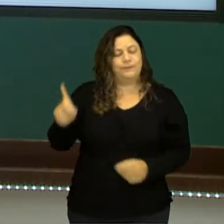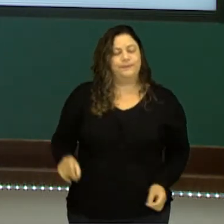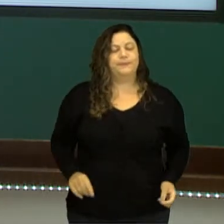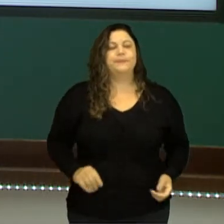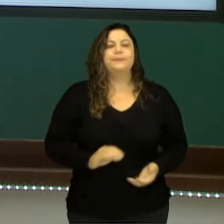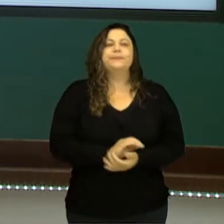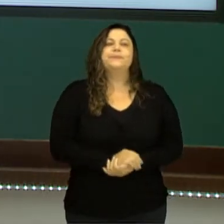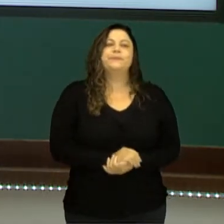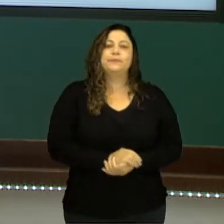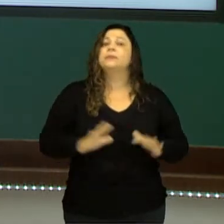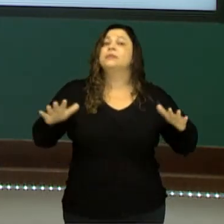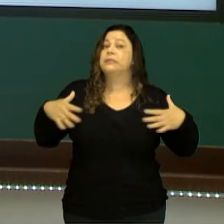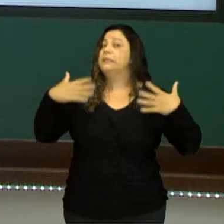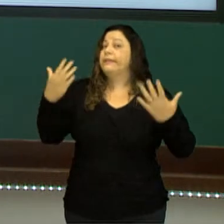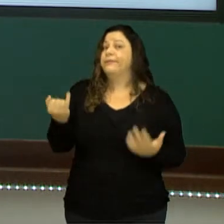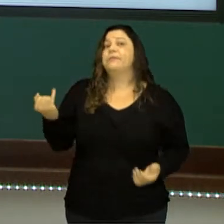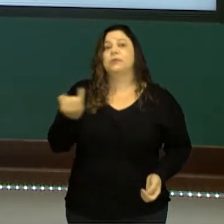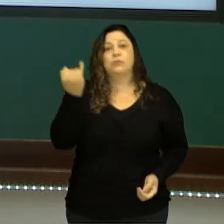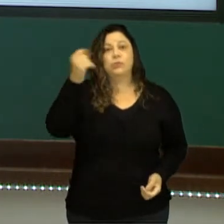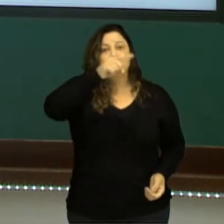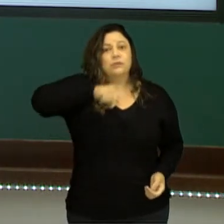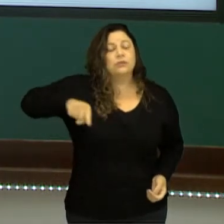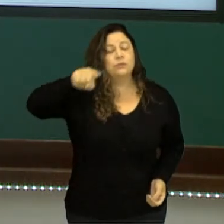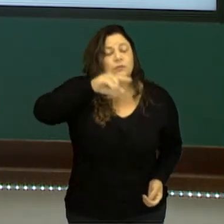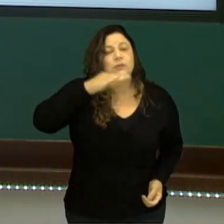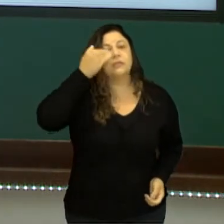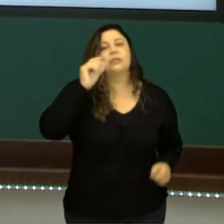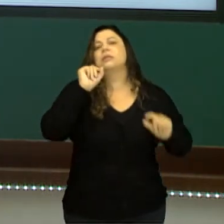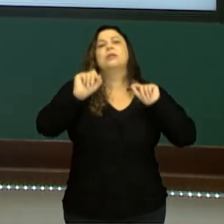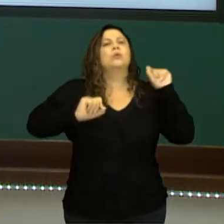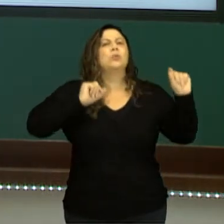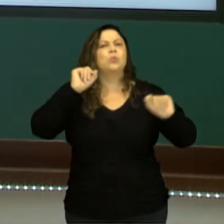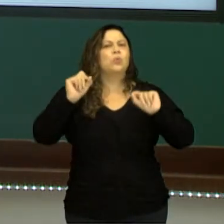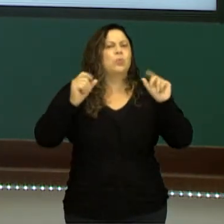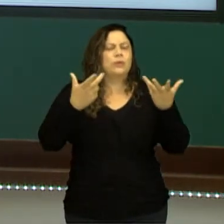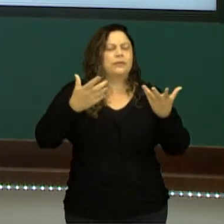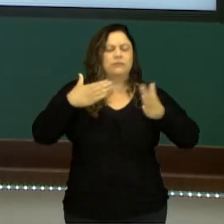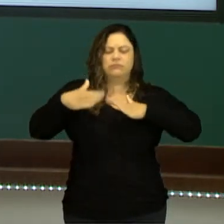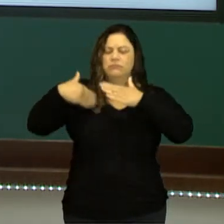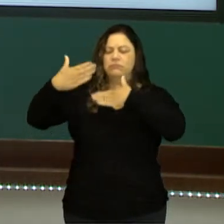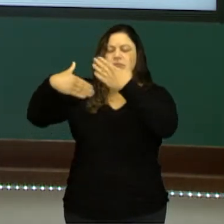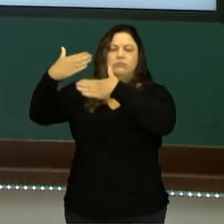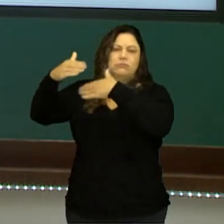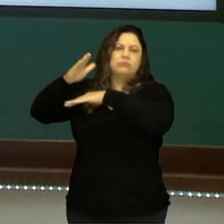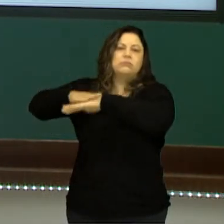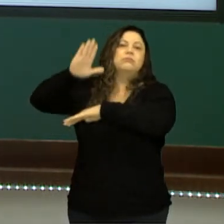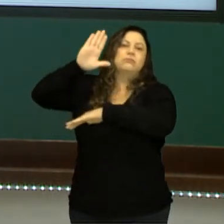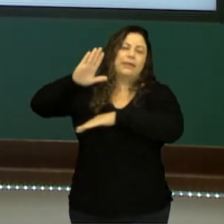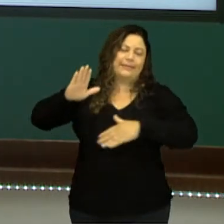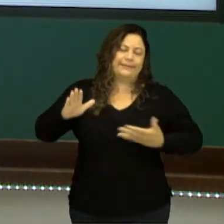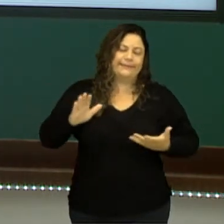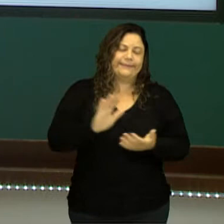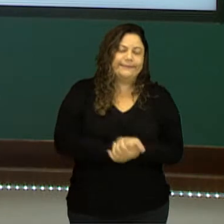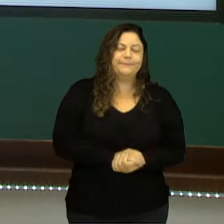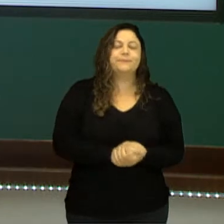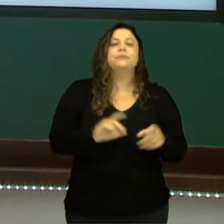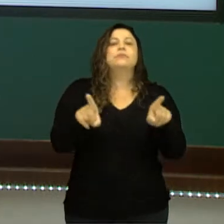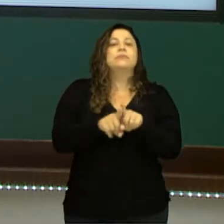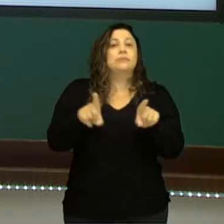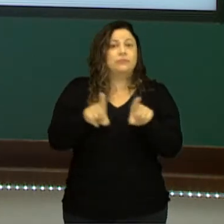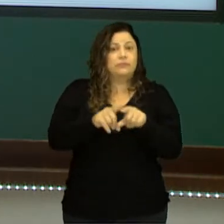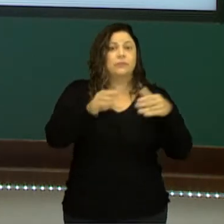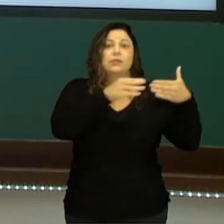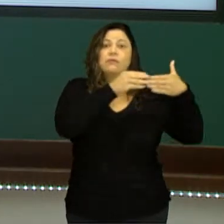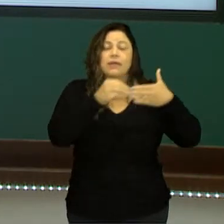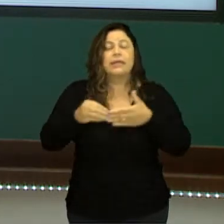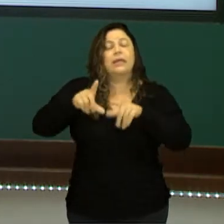dia. Então é importante você entender em qual pilar você precisa se desenvolver mais. Inclusive, isso vai guiar você